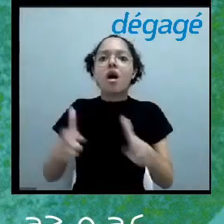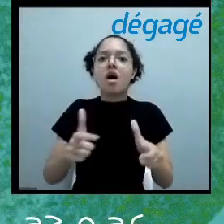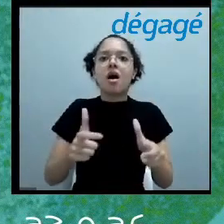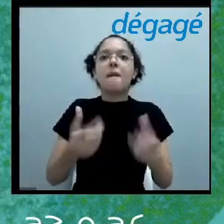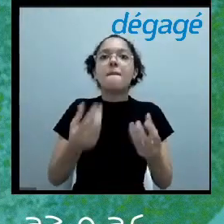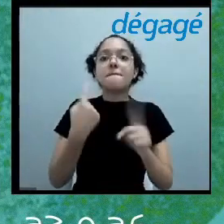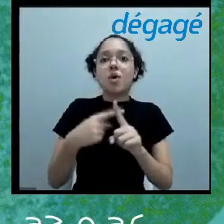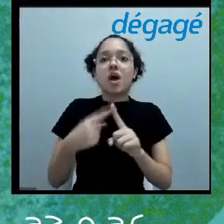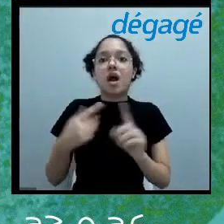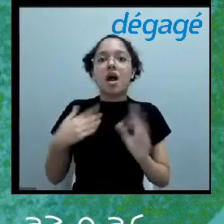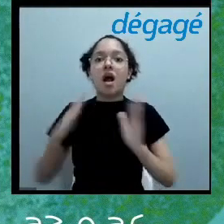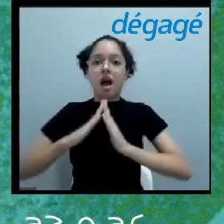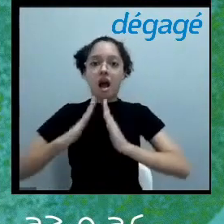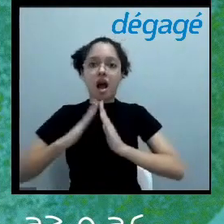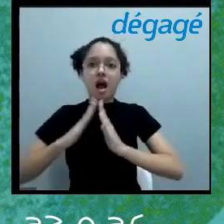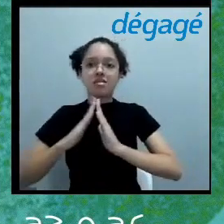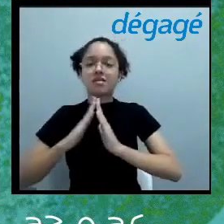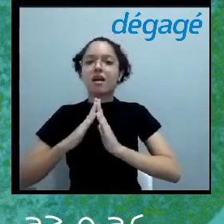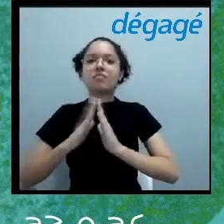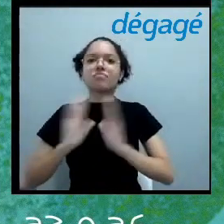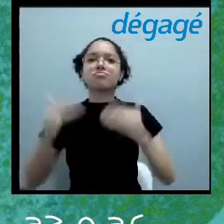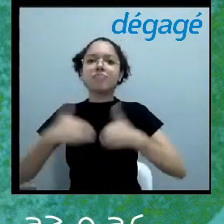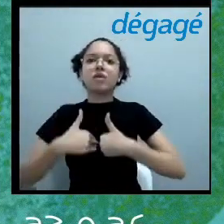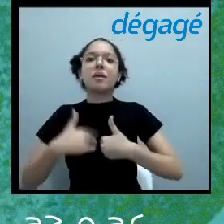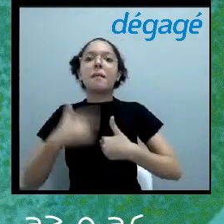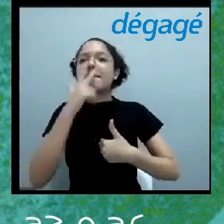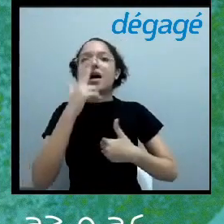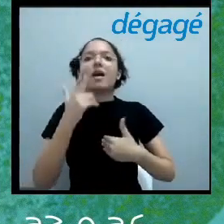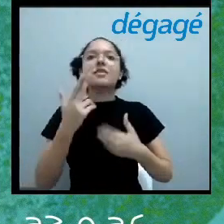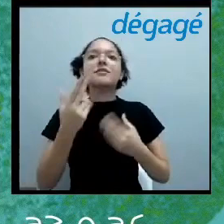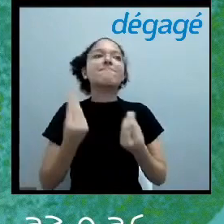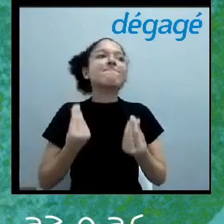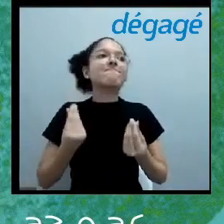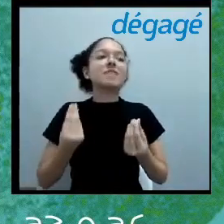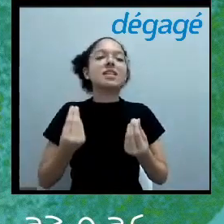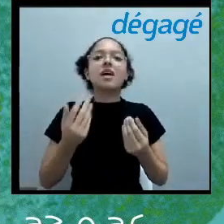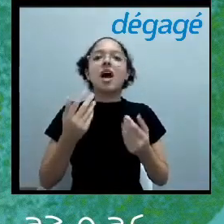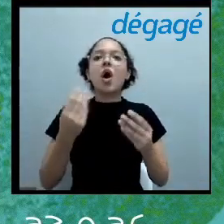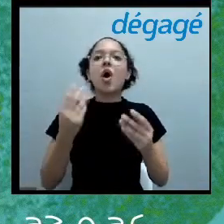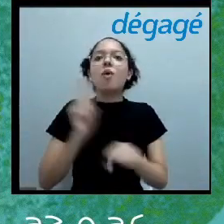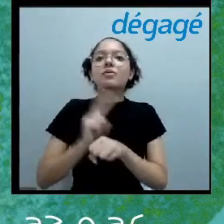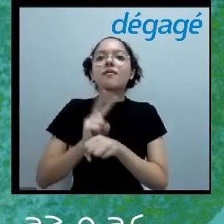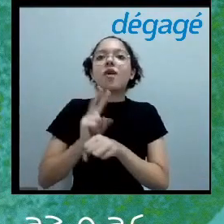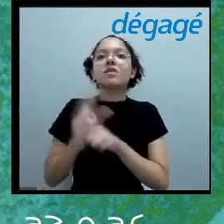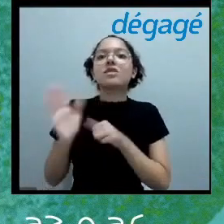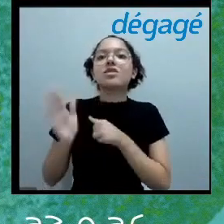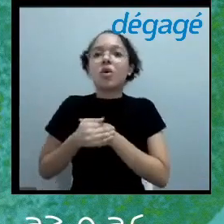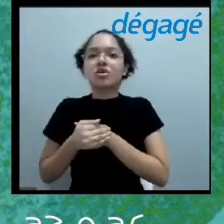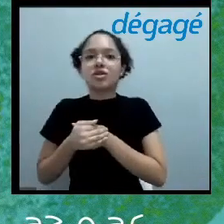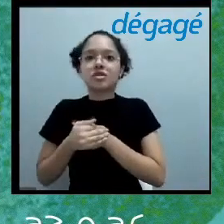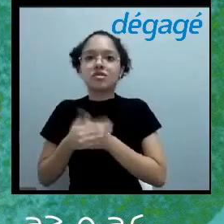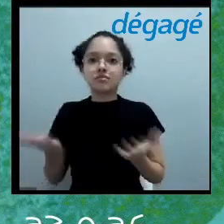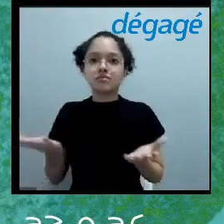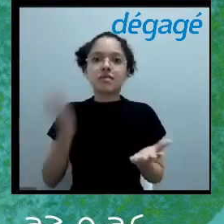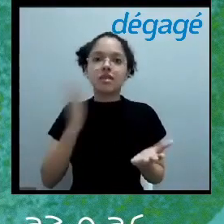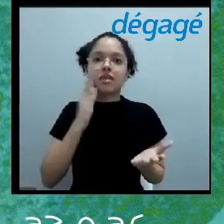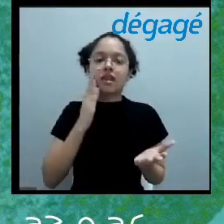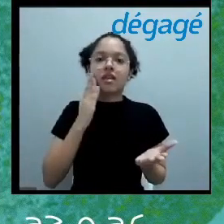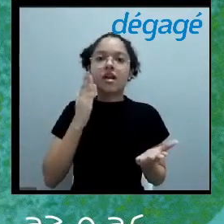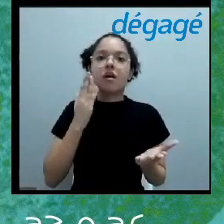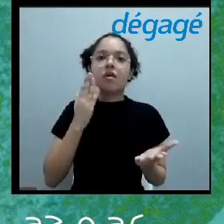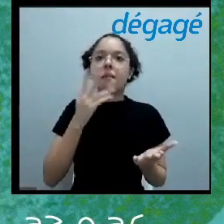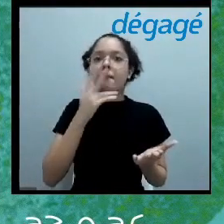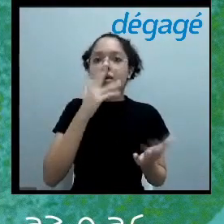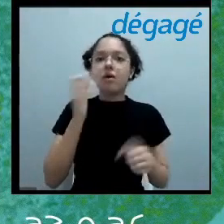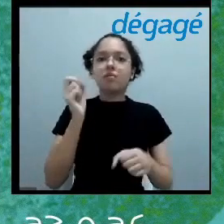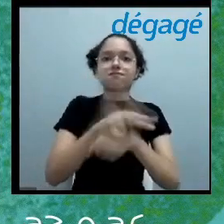toa, como disse o Charles, acho que citando uma tese americana ontem, que 70% dos filmes de terror se passam em escolas, né? Esse espaço